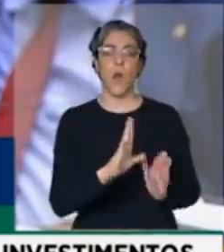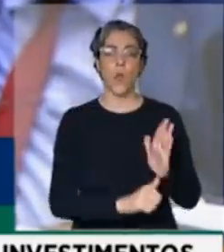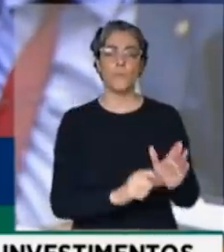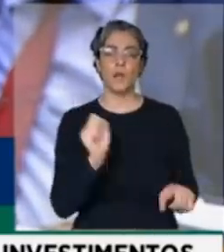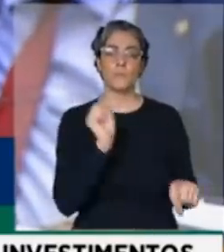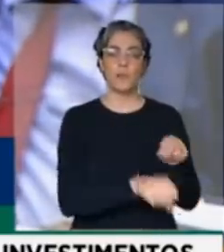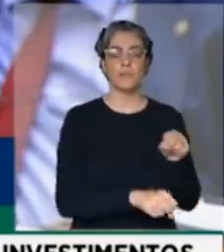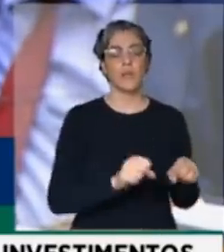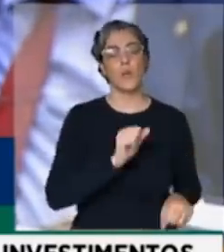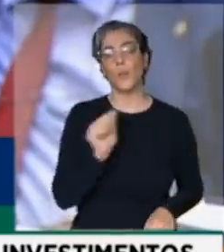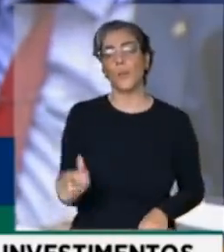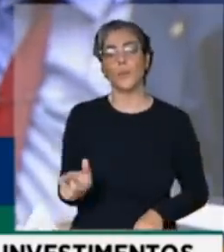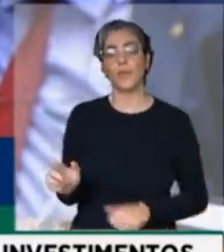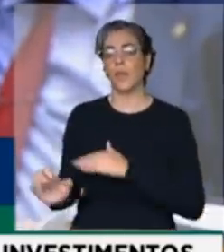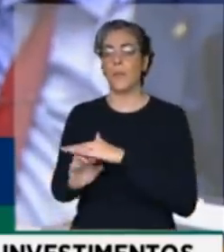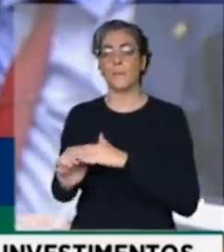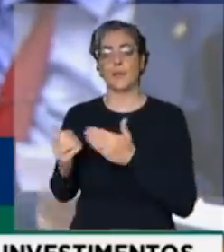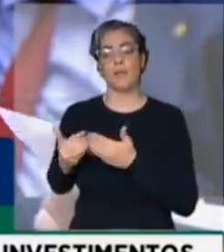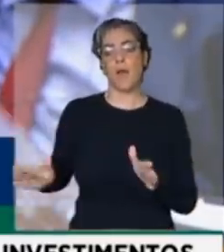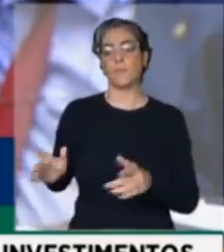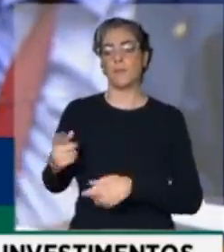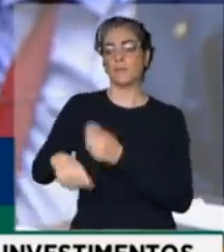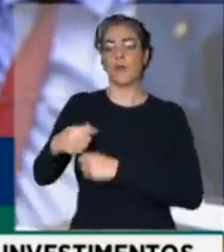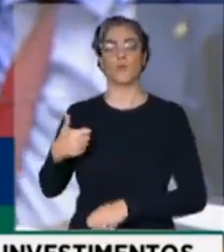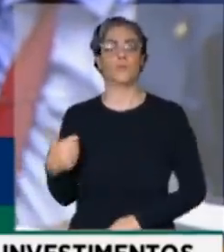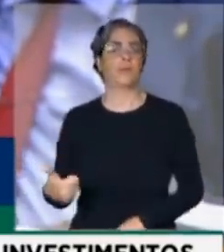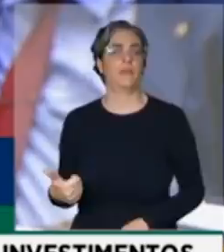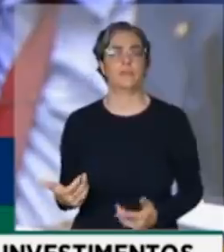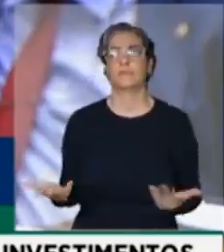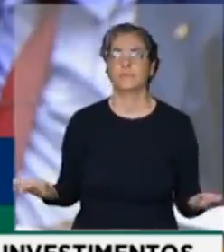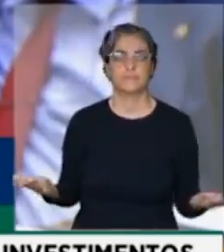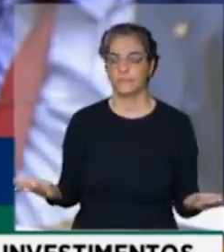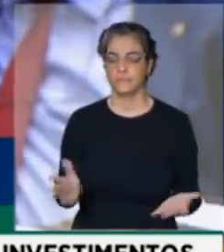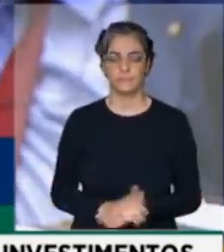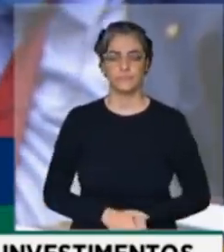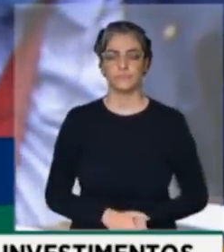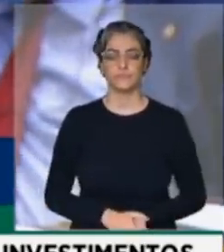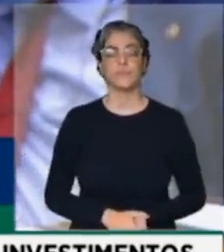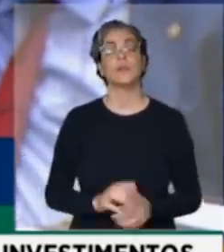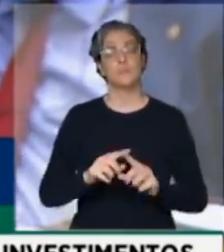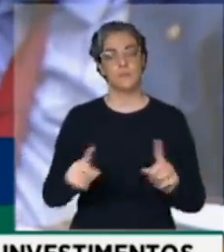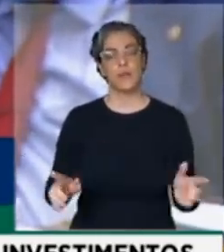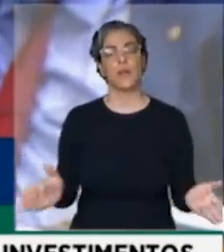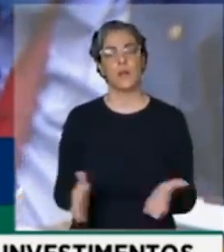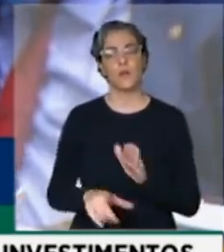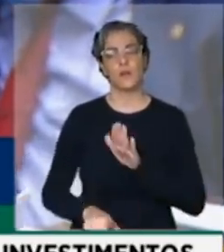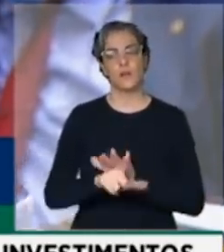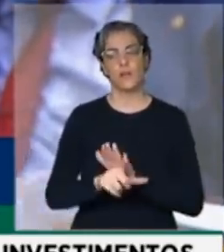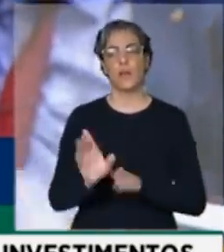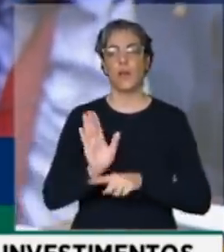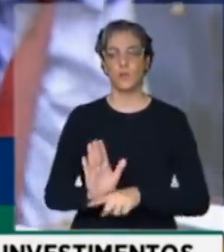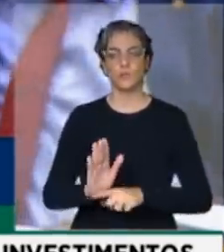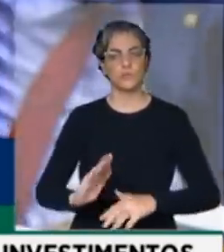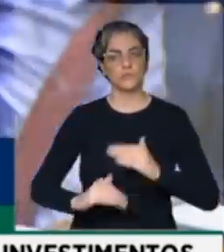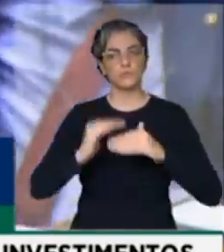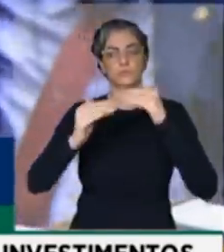abrir a empresa. Né? A chance de ser bem sucedido é maior e eu acho que o marco das startups vem muito para melhorar esse ambiente de negócios. E